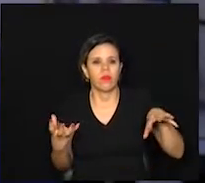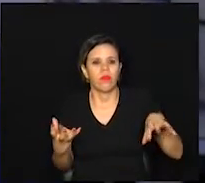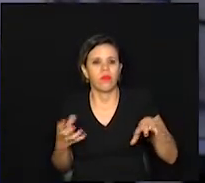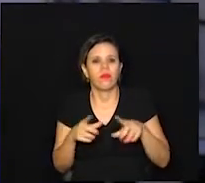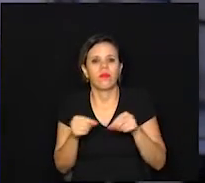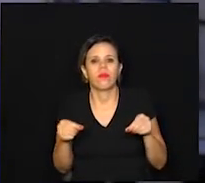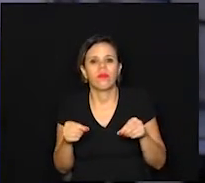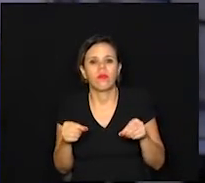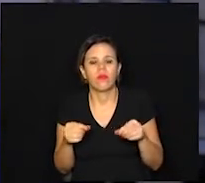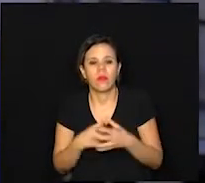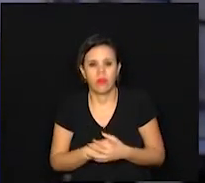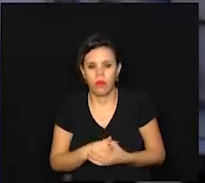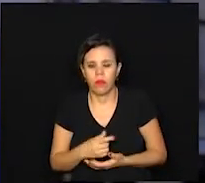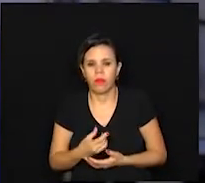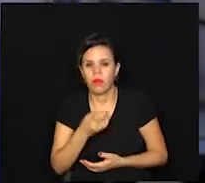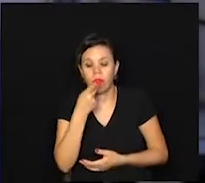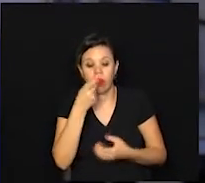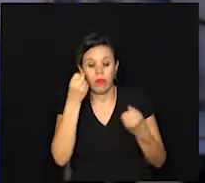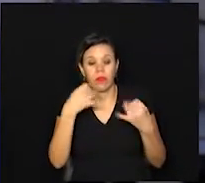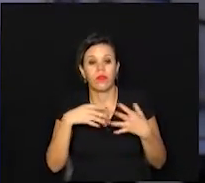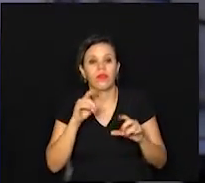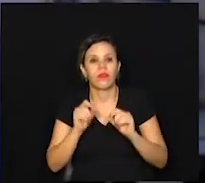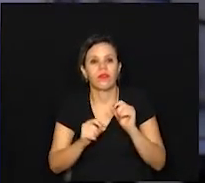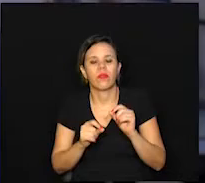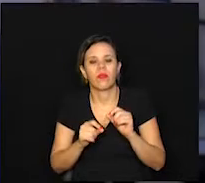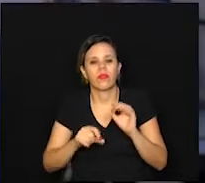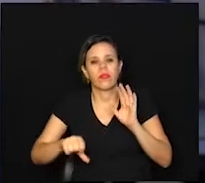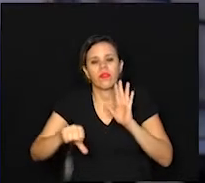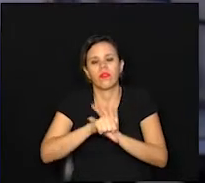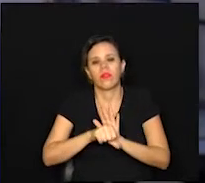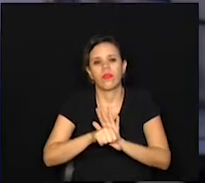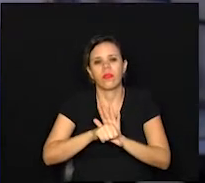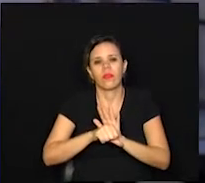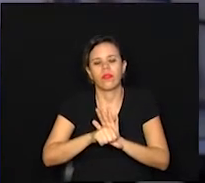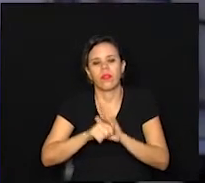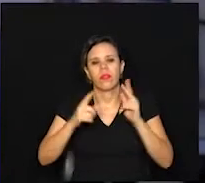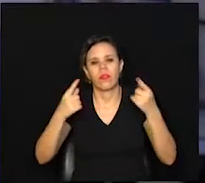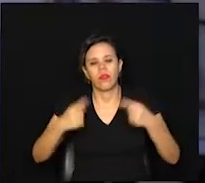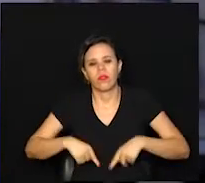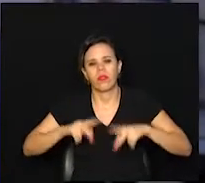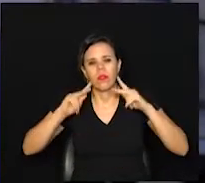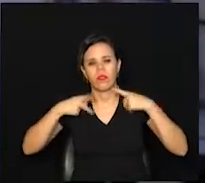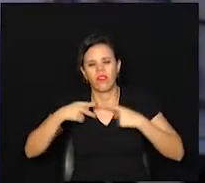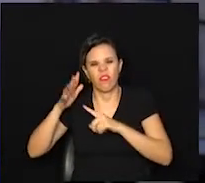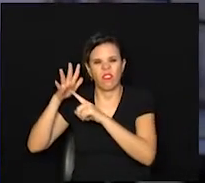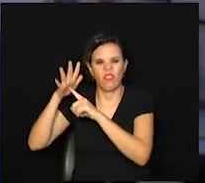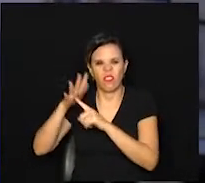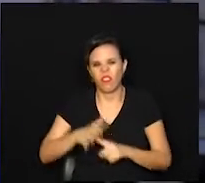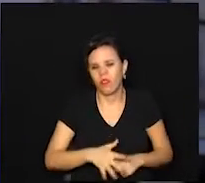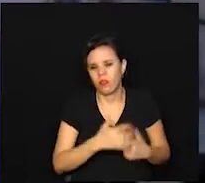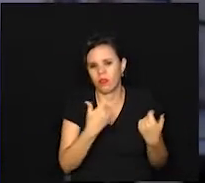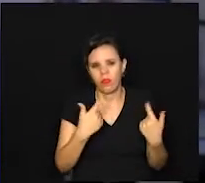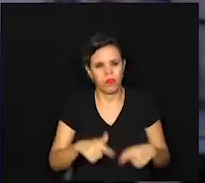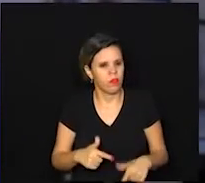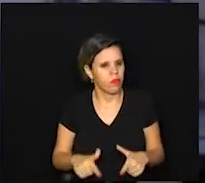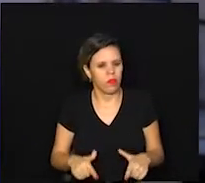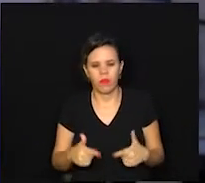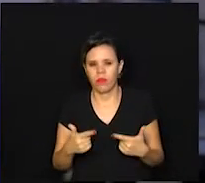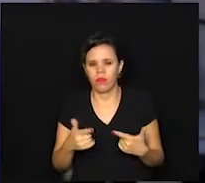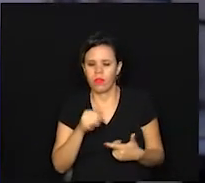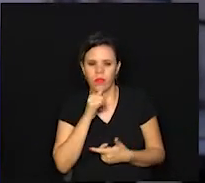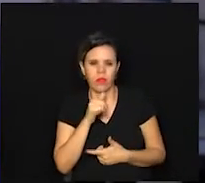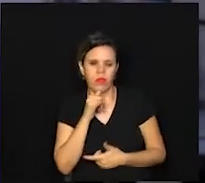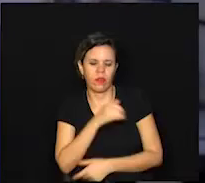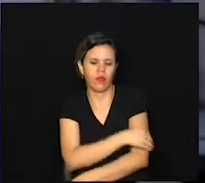Nacional, dizia que crimes de lesa humanidade, crimes de tortura não são anistiáveis,